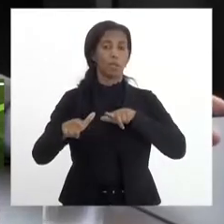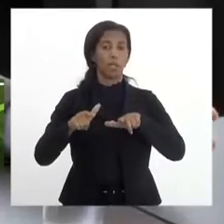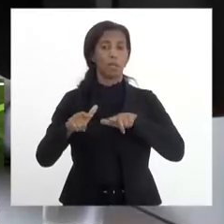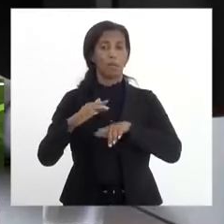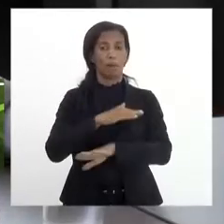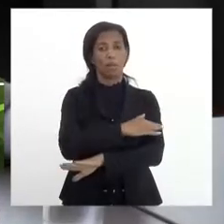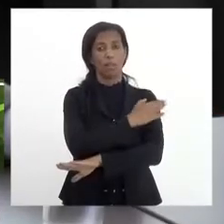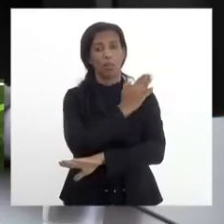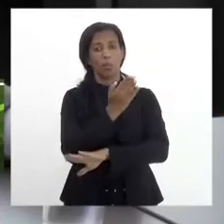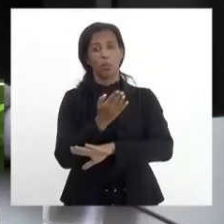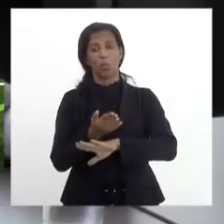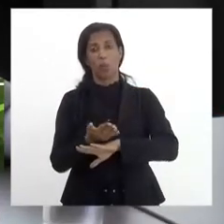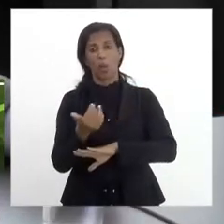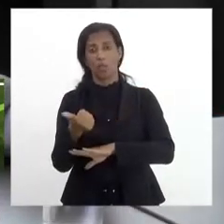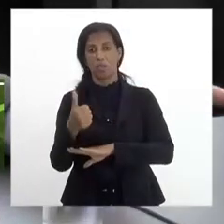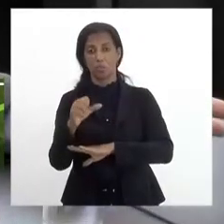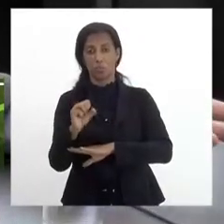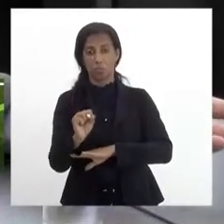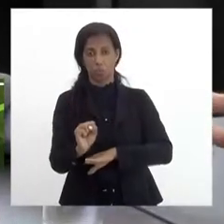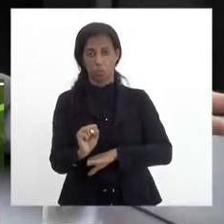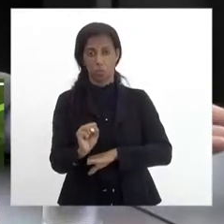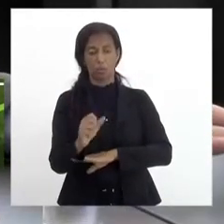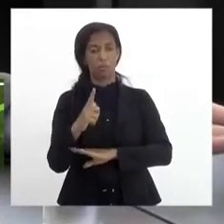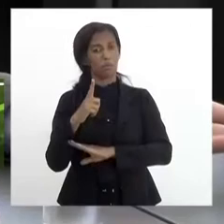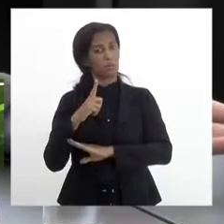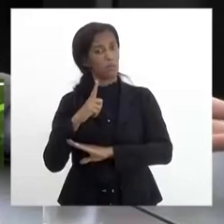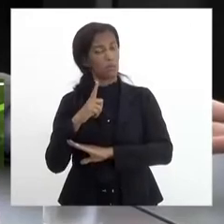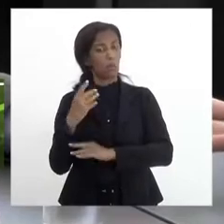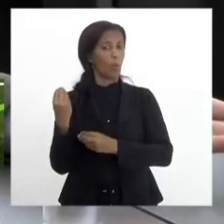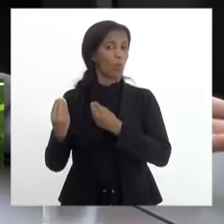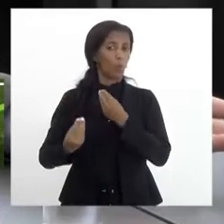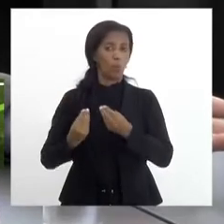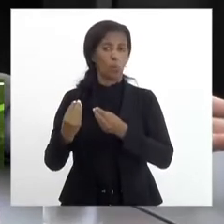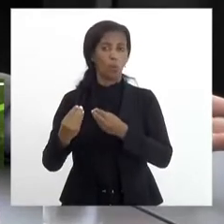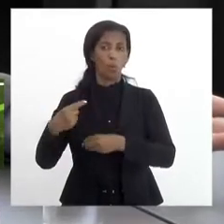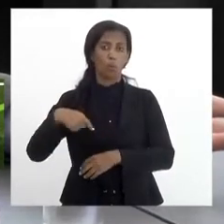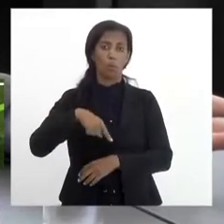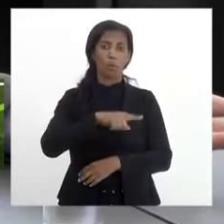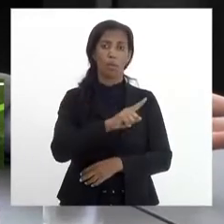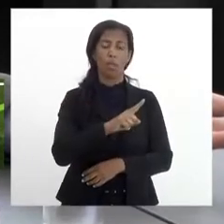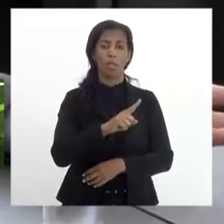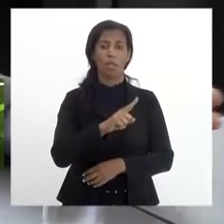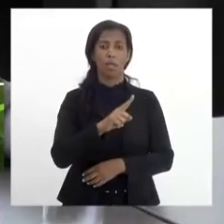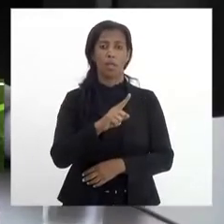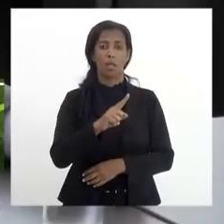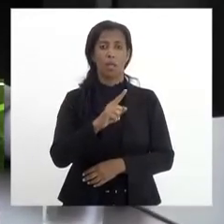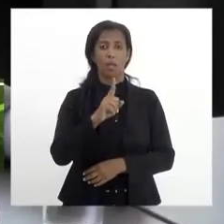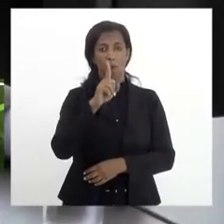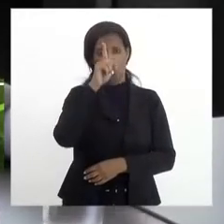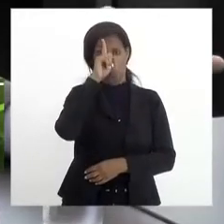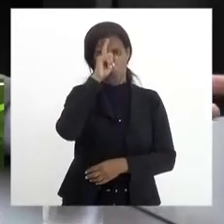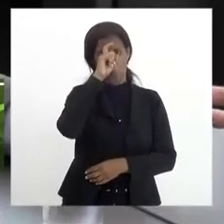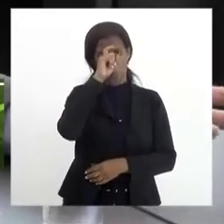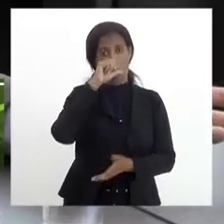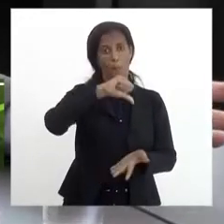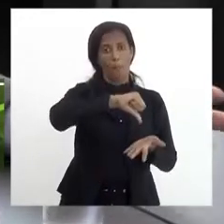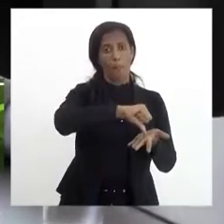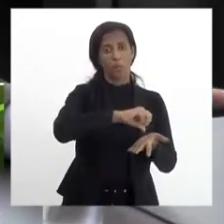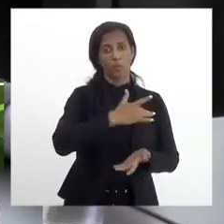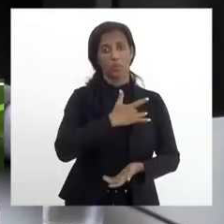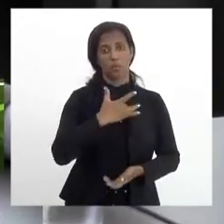18, deputado Márcio Pacheco, né, tenham como ir aos postos de saúde. Né? Mas,